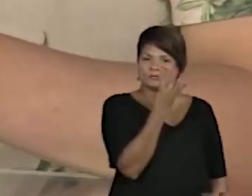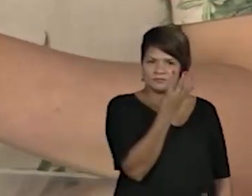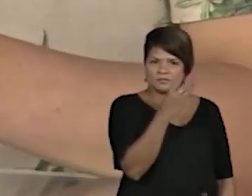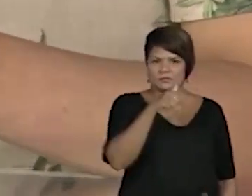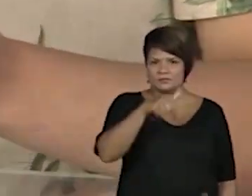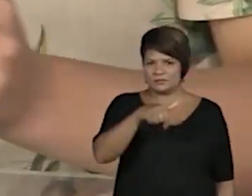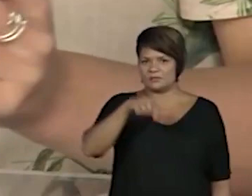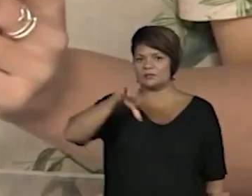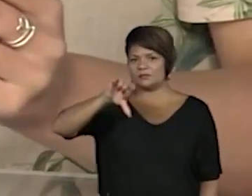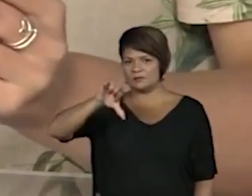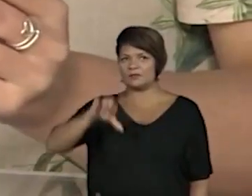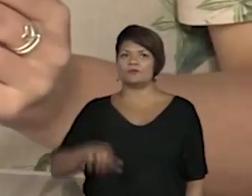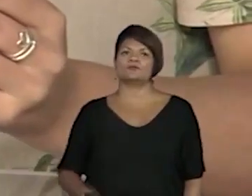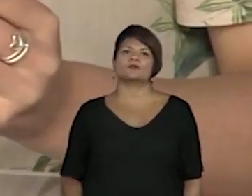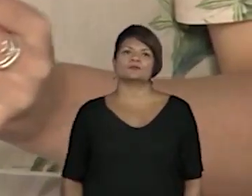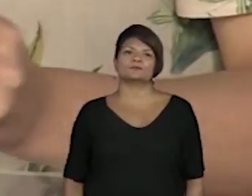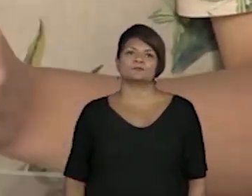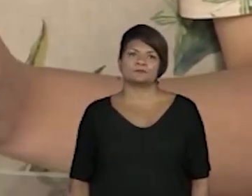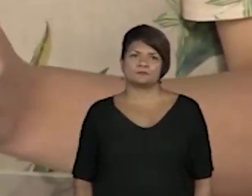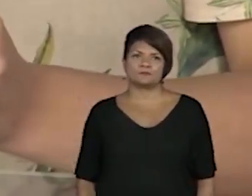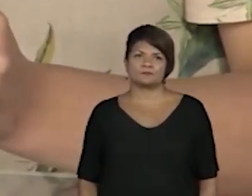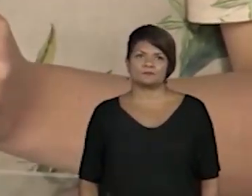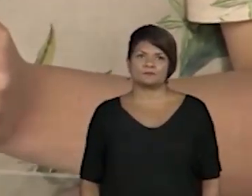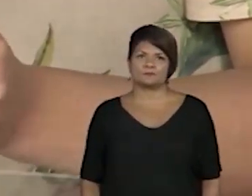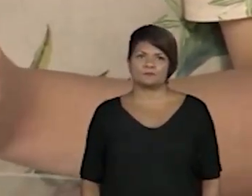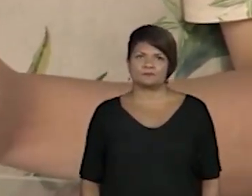479. Nós temos ali, ó, o